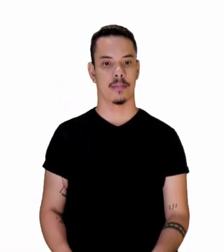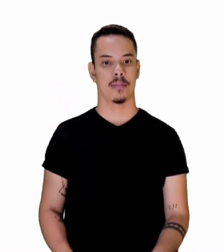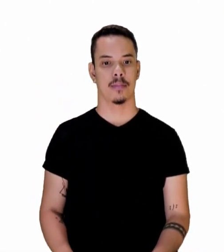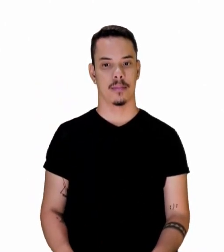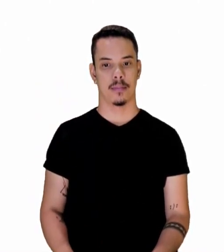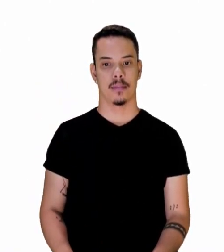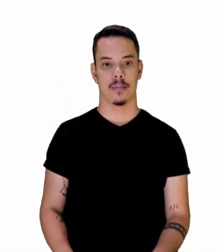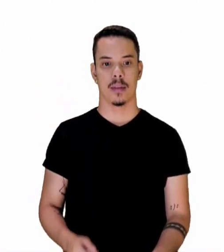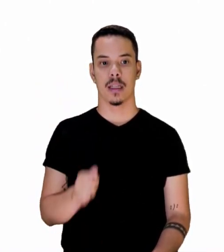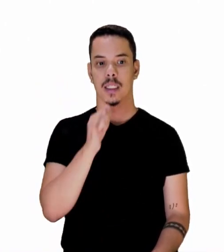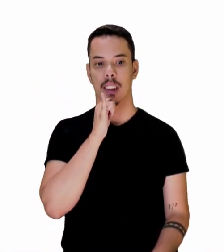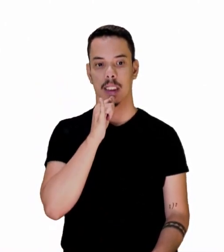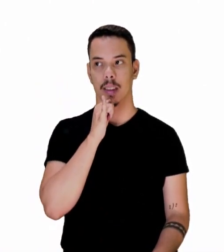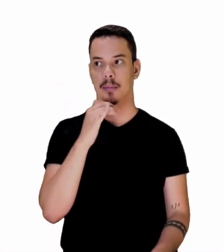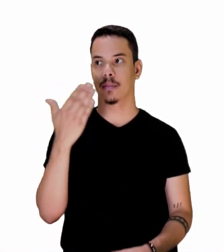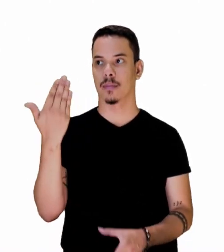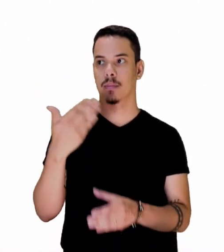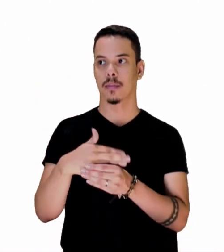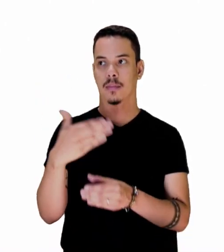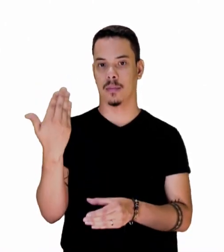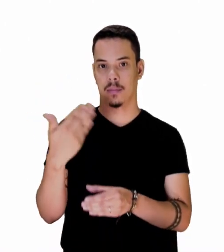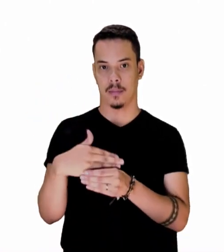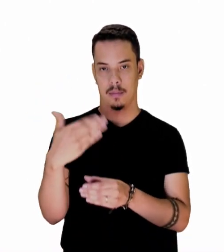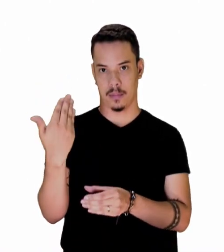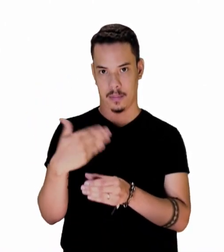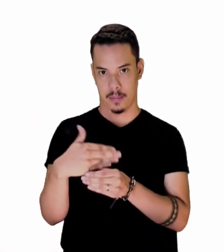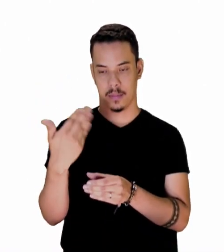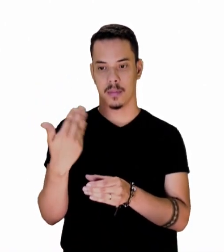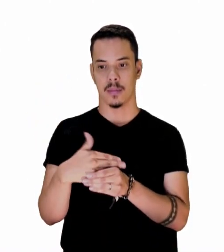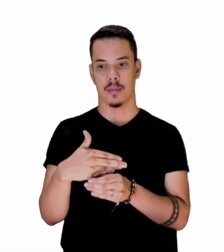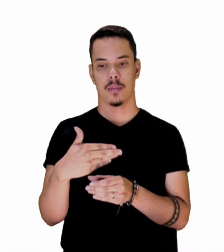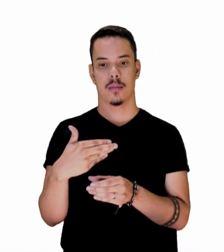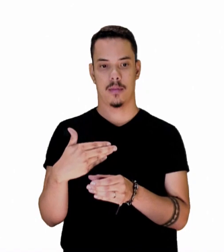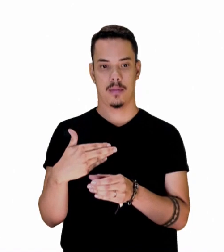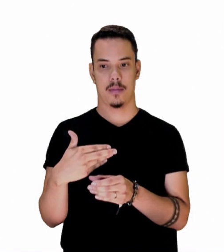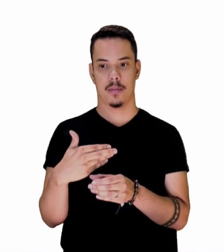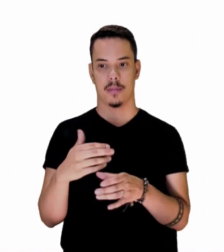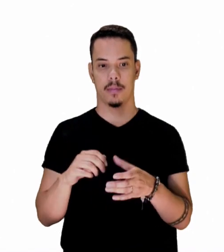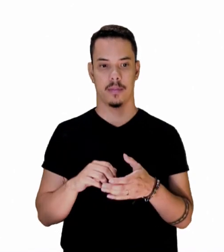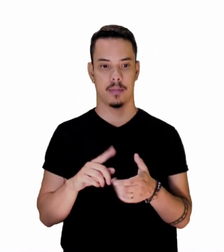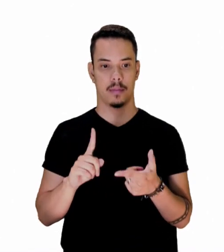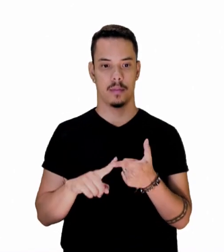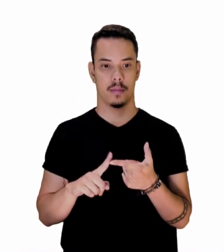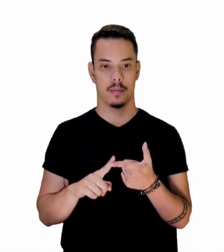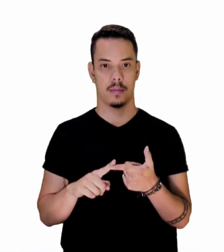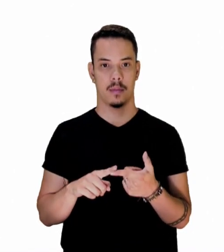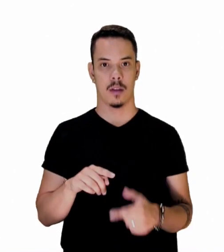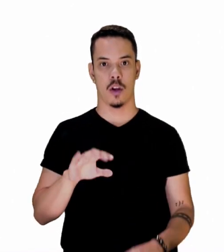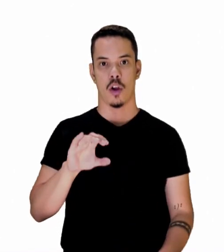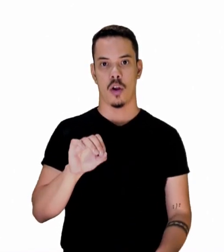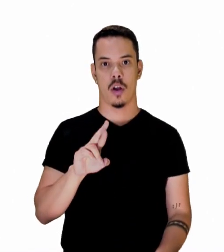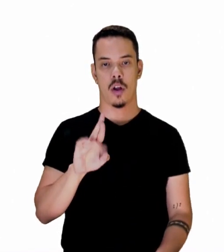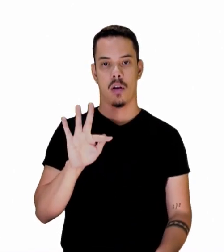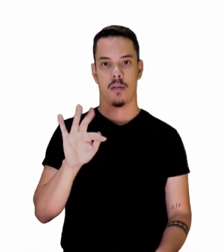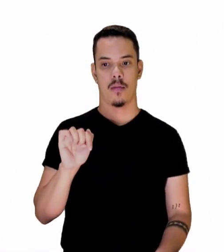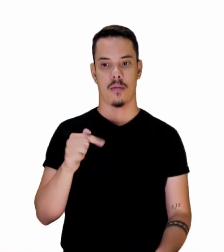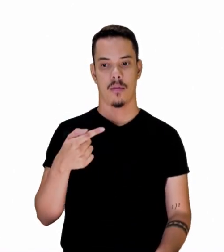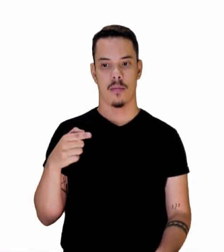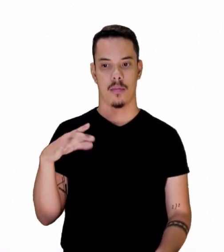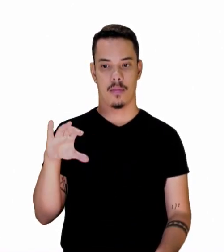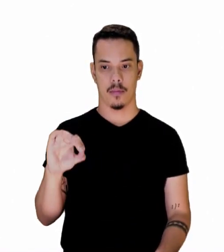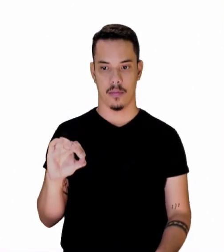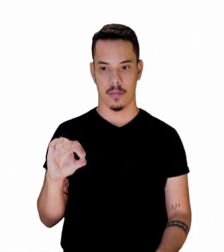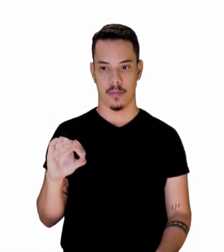palavra táxi, ó, é uma paroxítona, tá bom? Órfão, né? E assim,